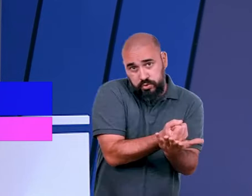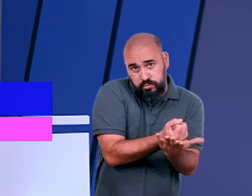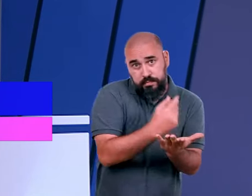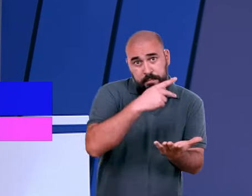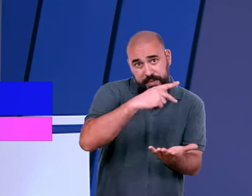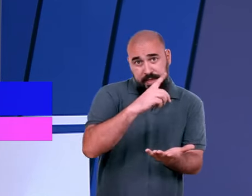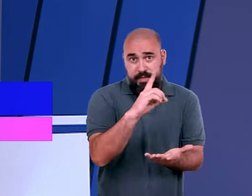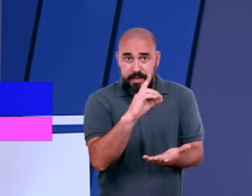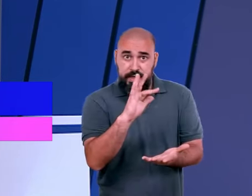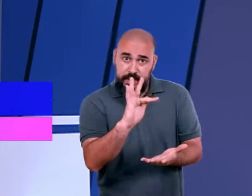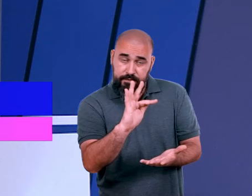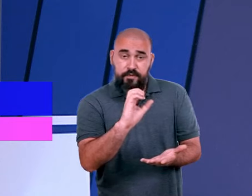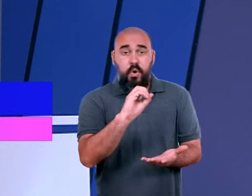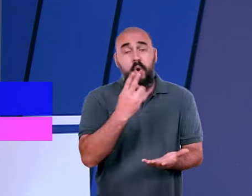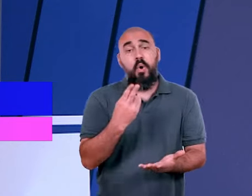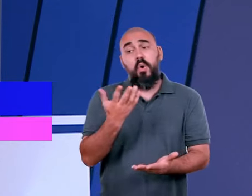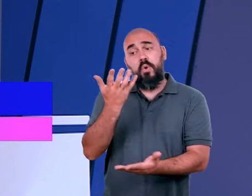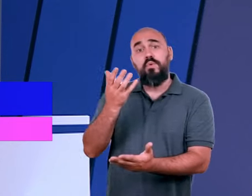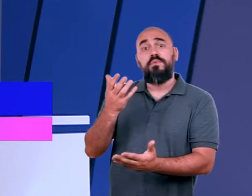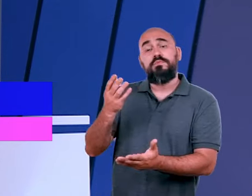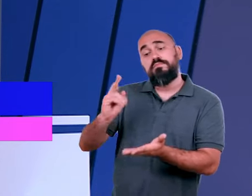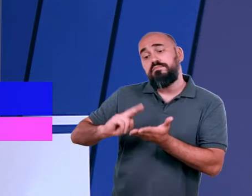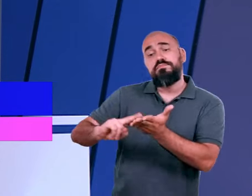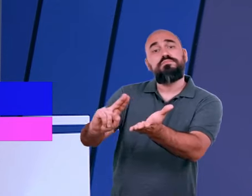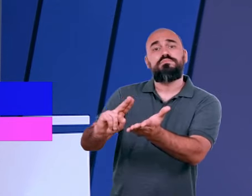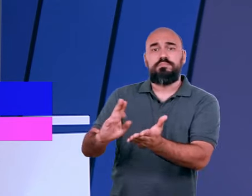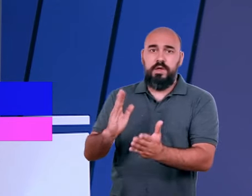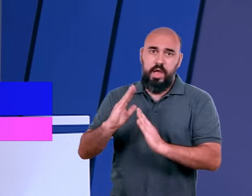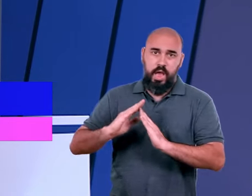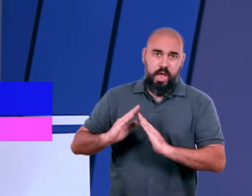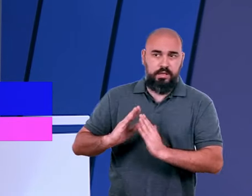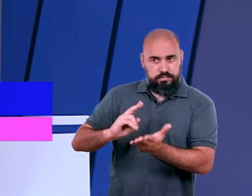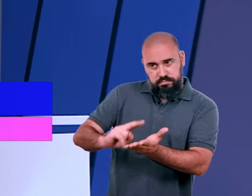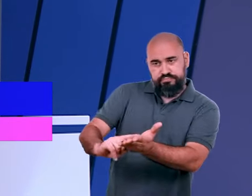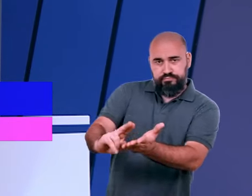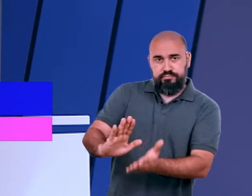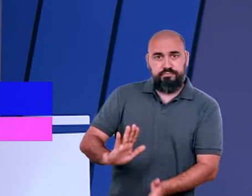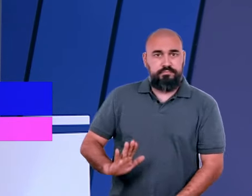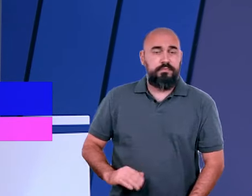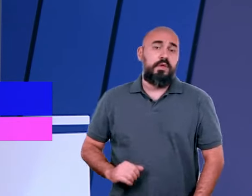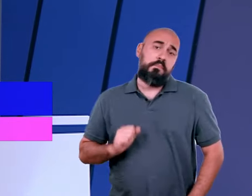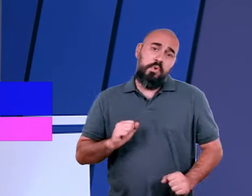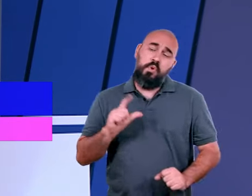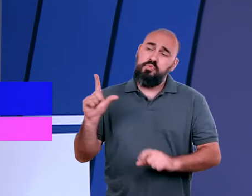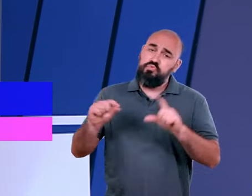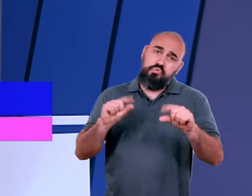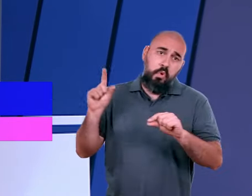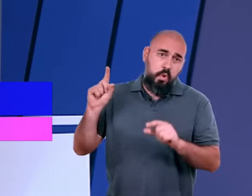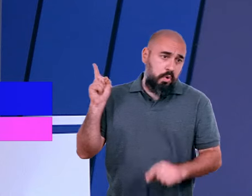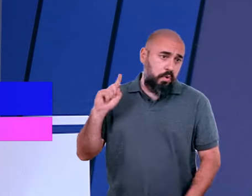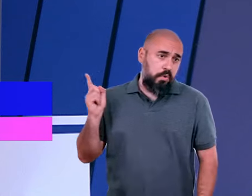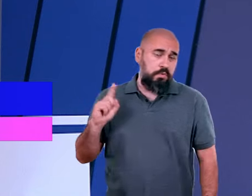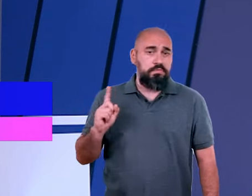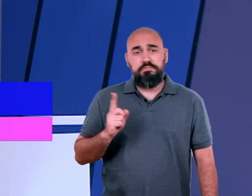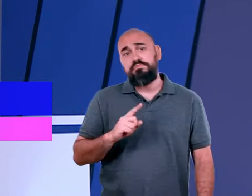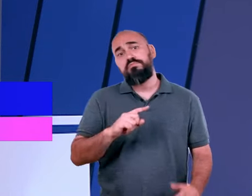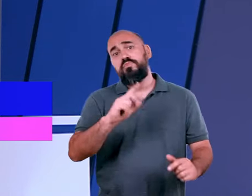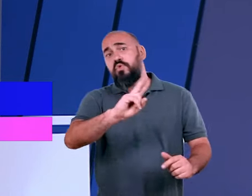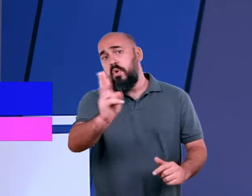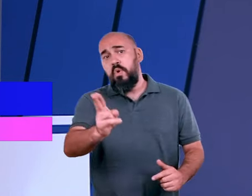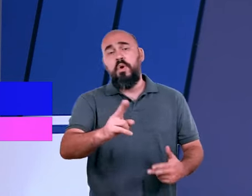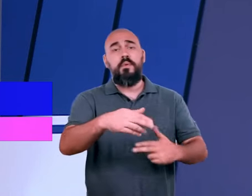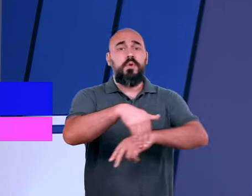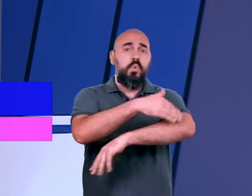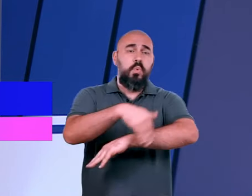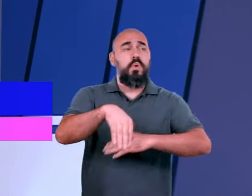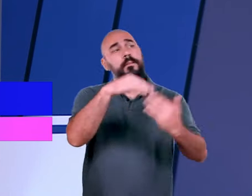se quer baixar em PDF ou se você quer receber pelo correio. Aqui então você escolhe a opção que você quer e os dados